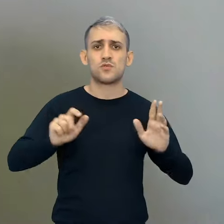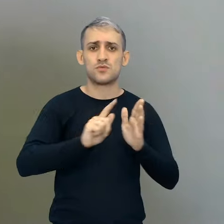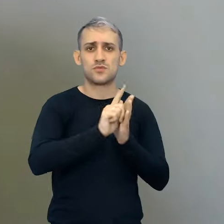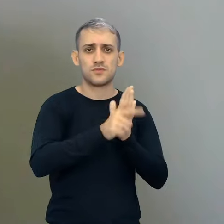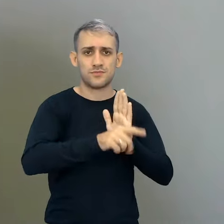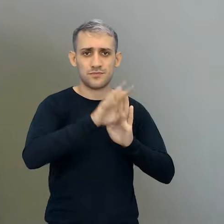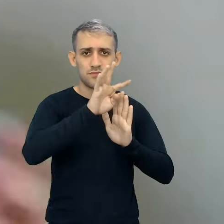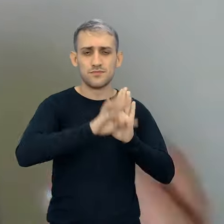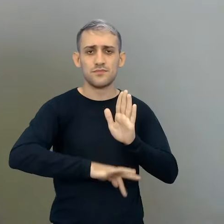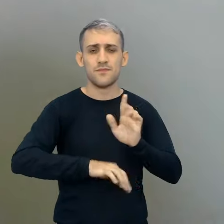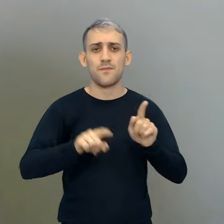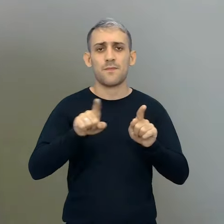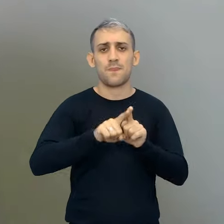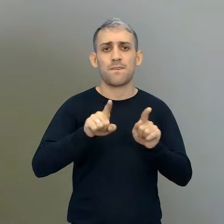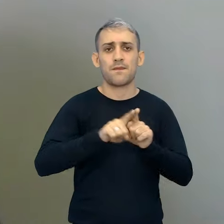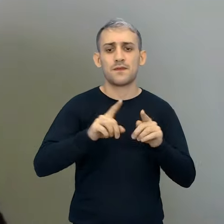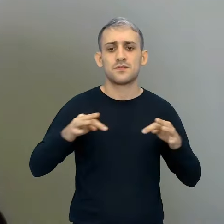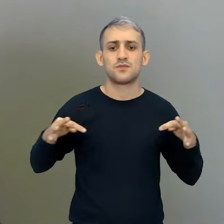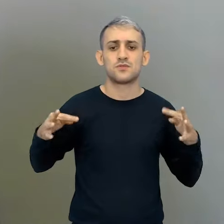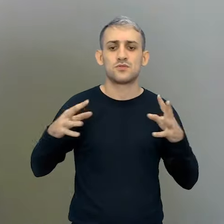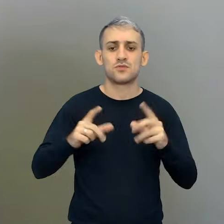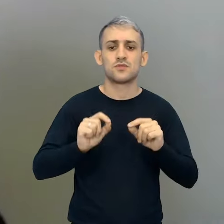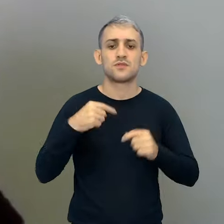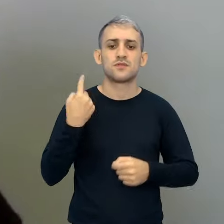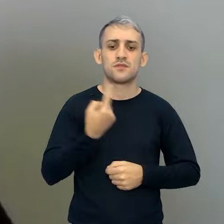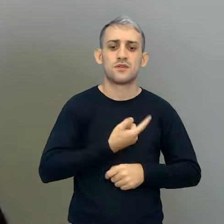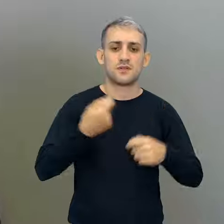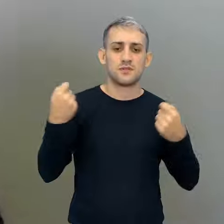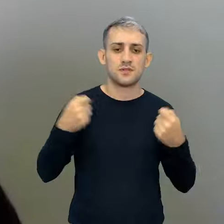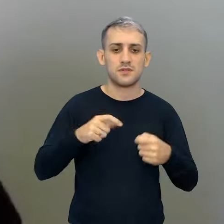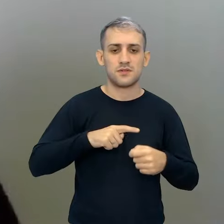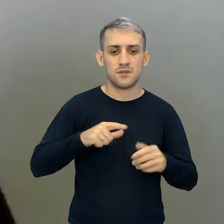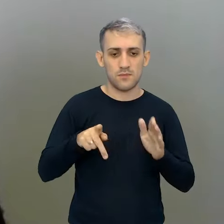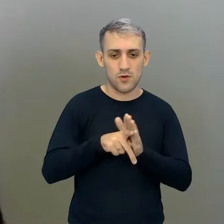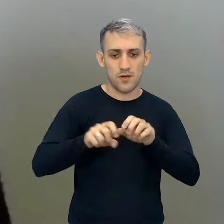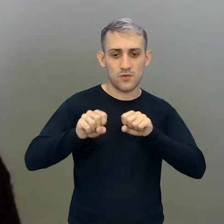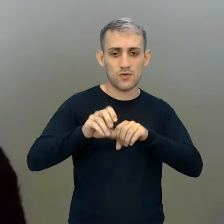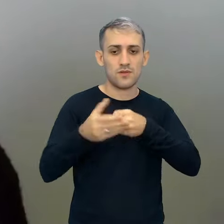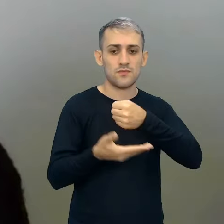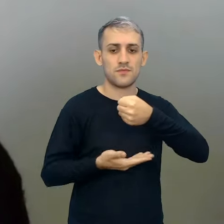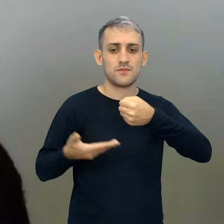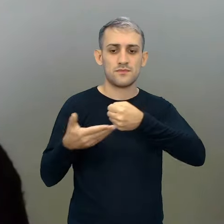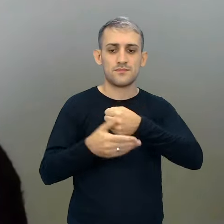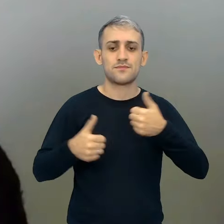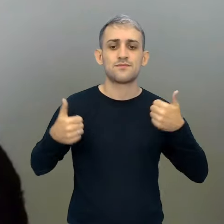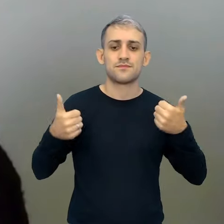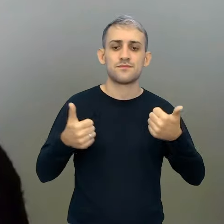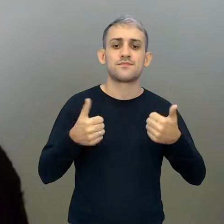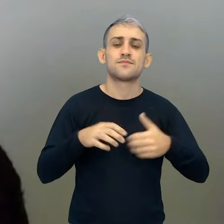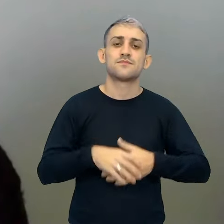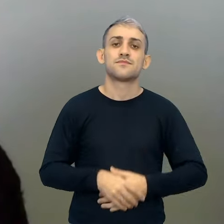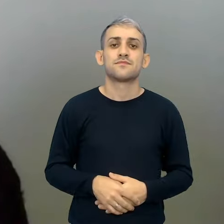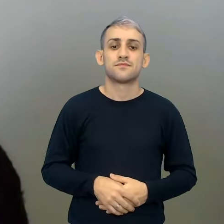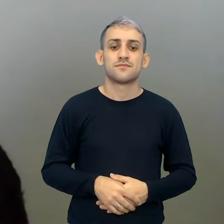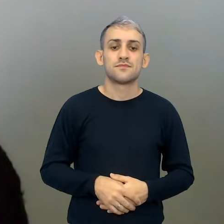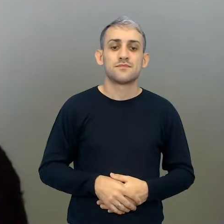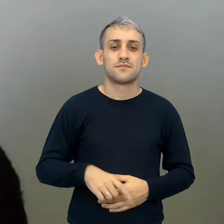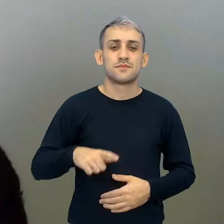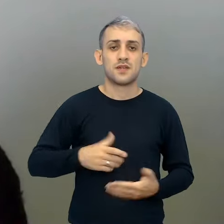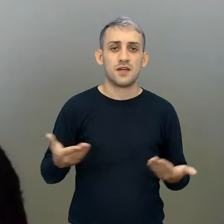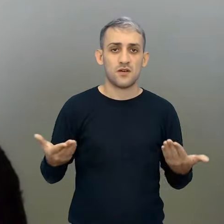estarem em todos esses anos ao longo da educação básica tá bom então vamos sim para a